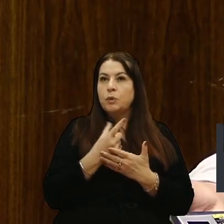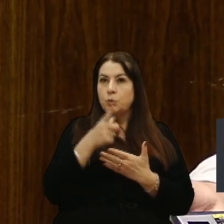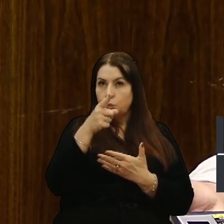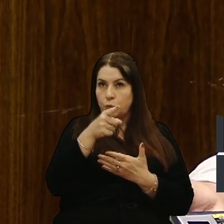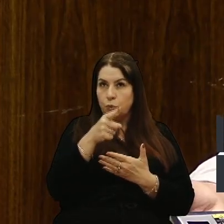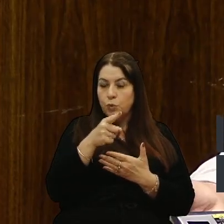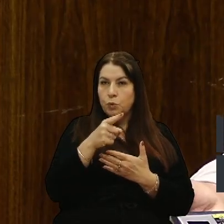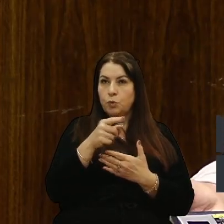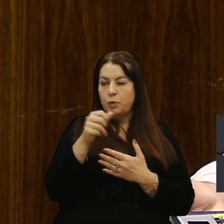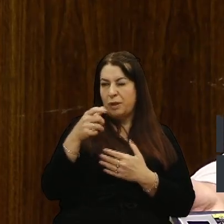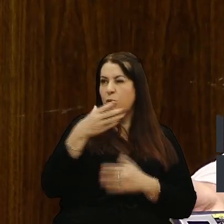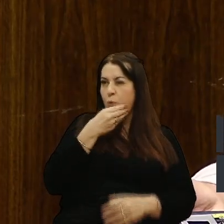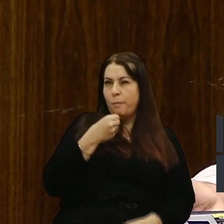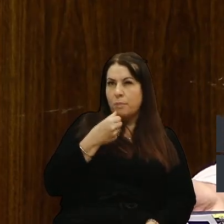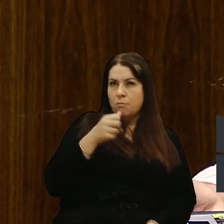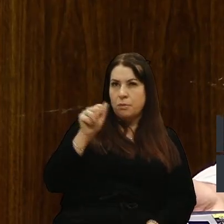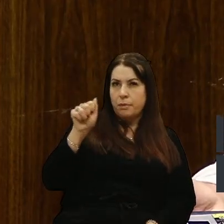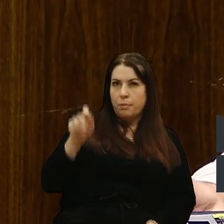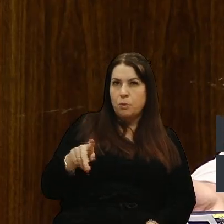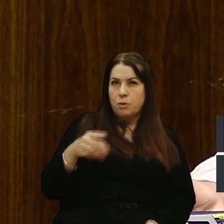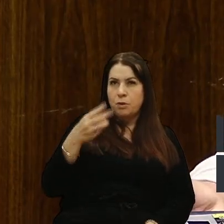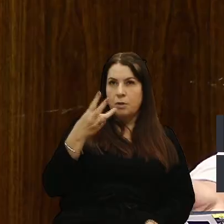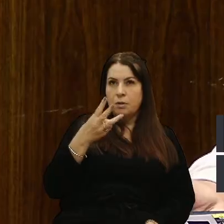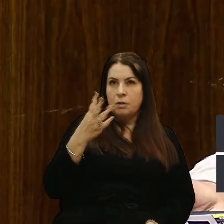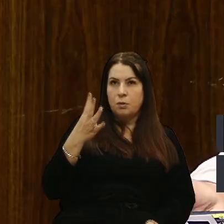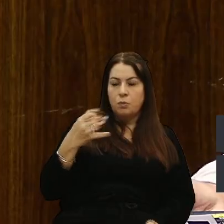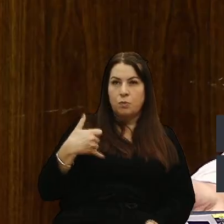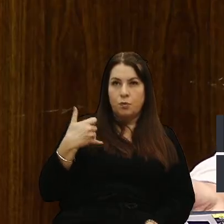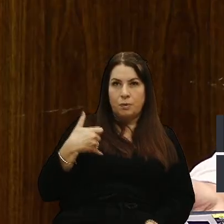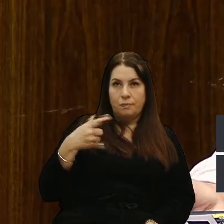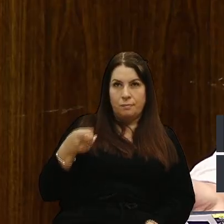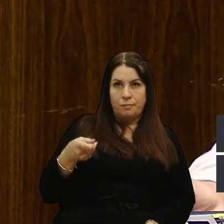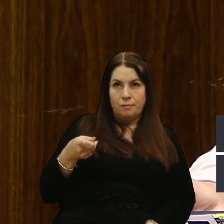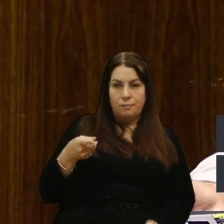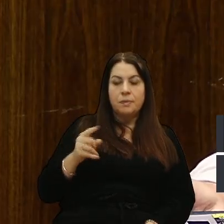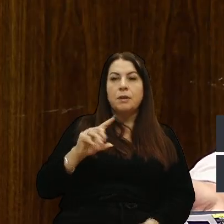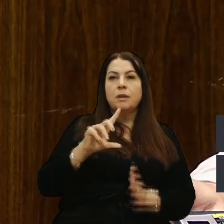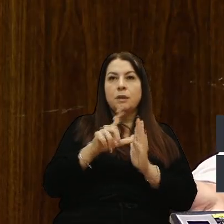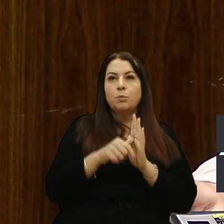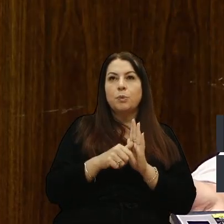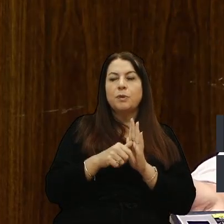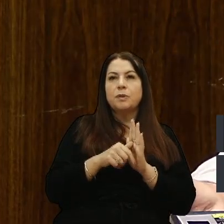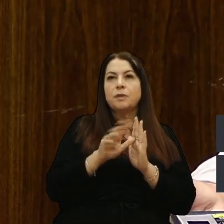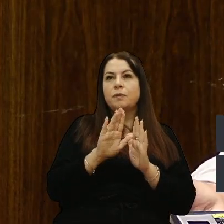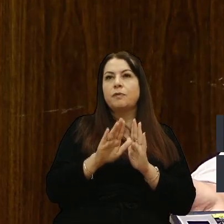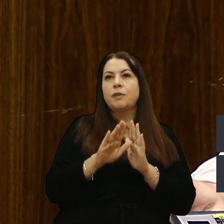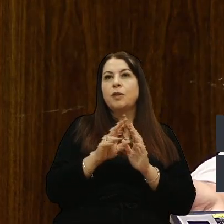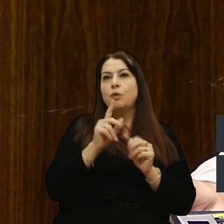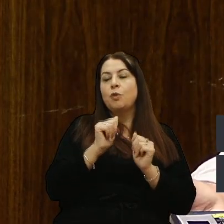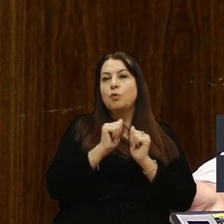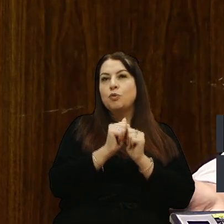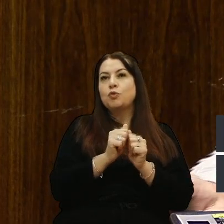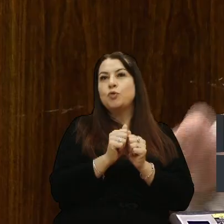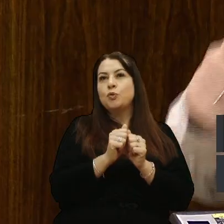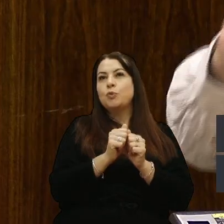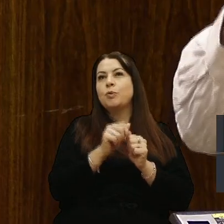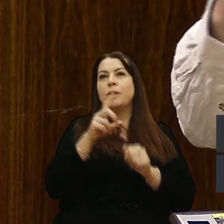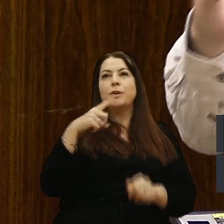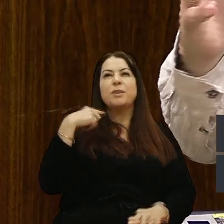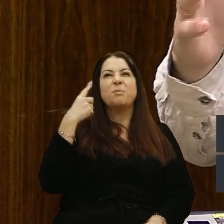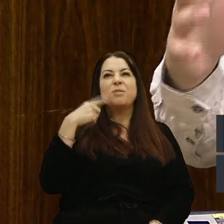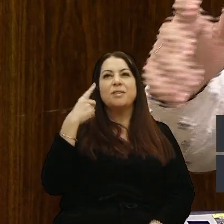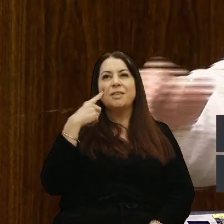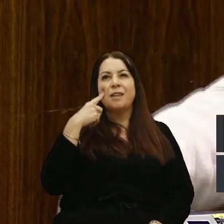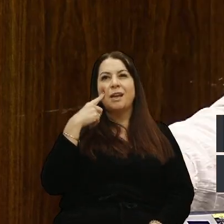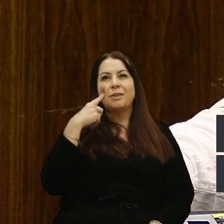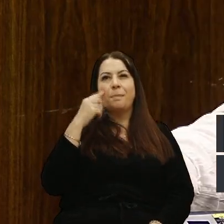senhor que se aposentou com 34 anos. Depois ficou mamando na Câmara dos Deputados por mais de